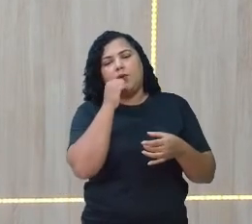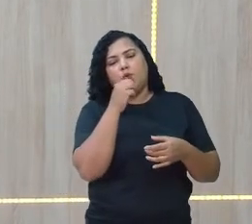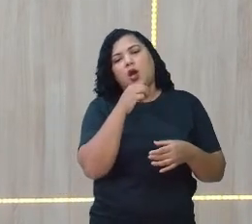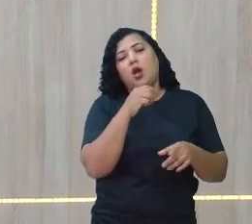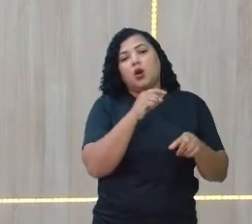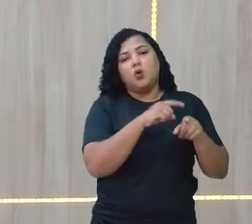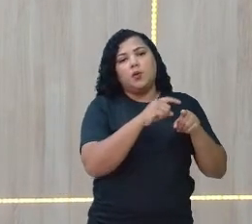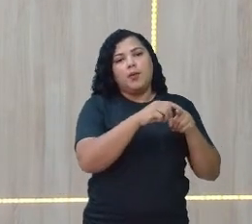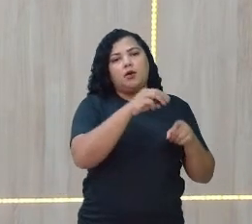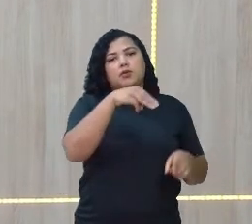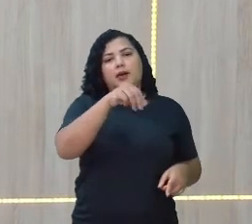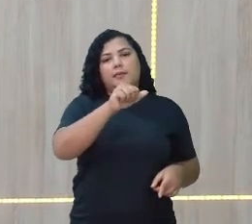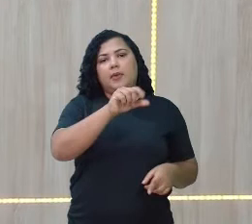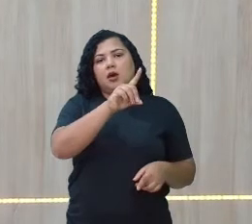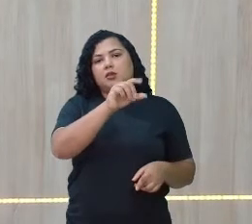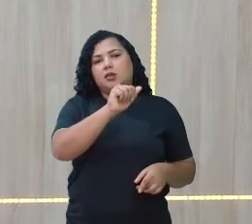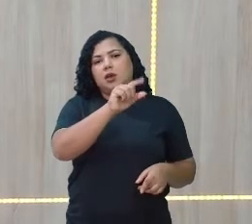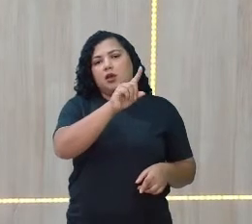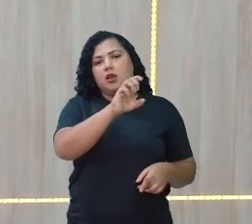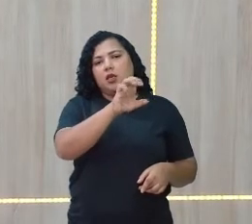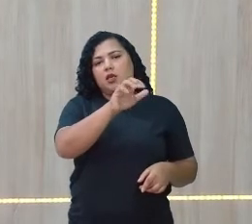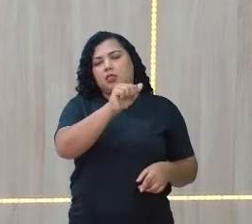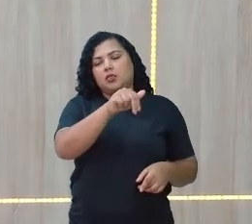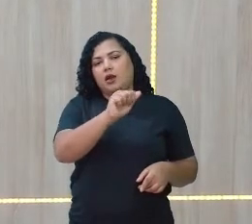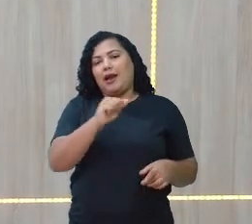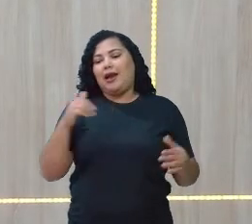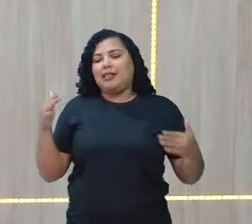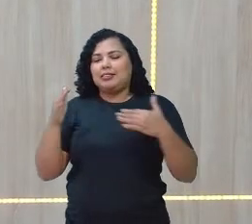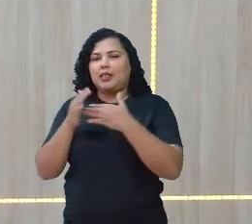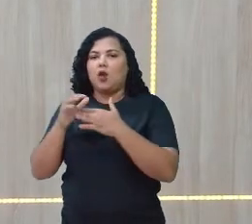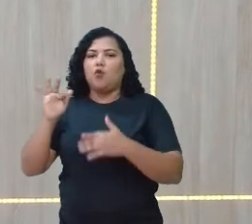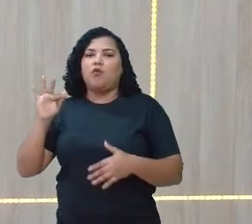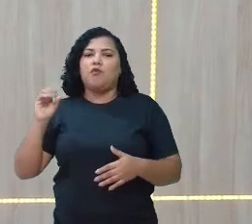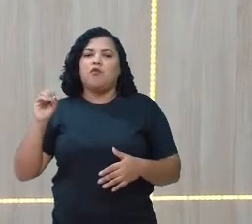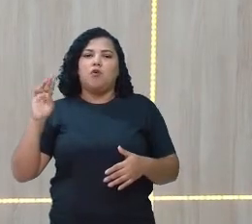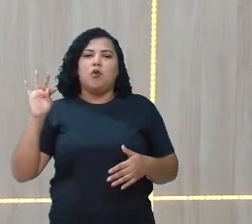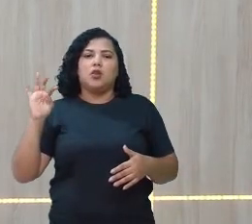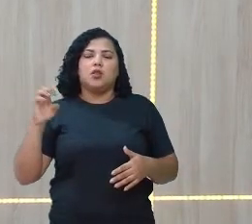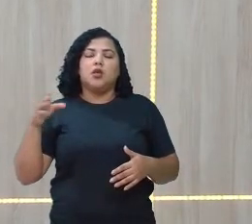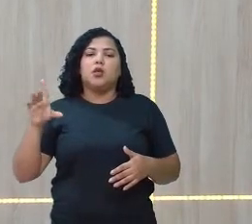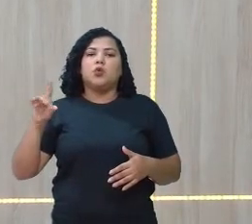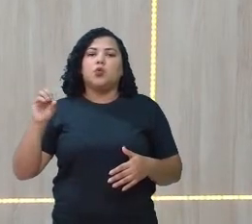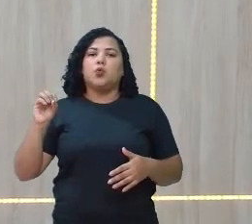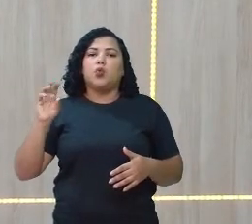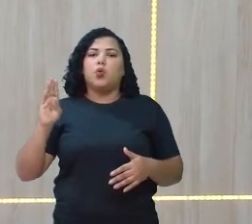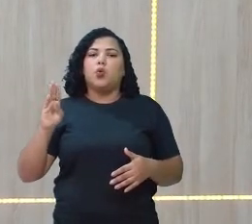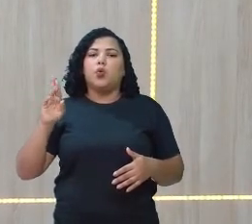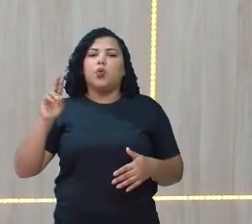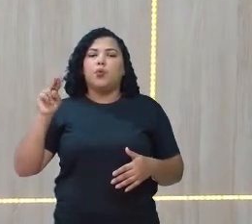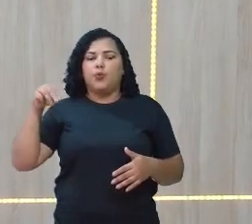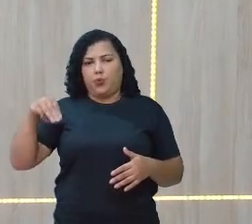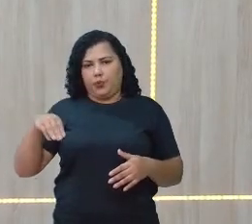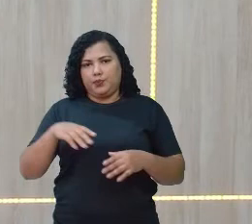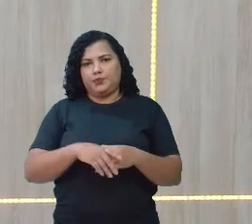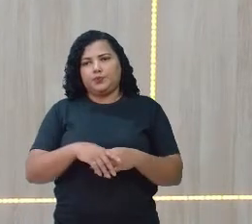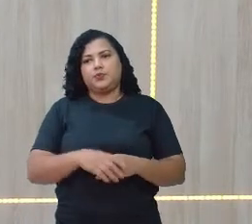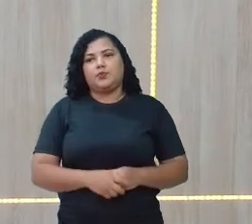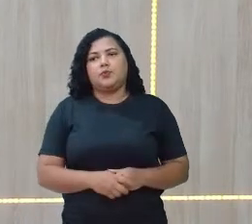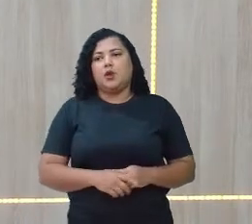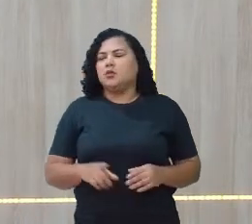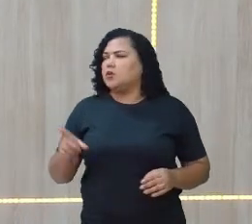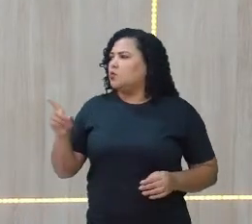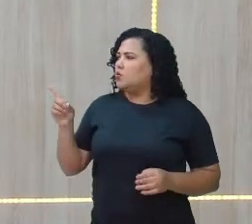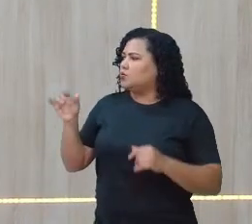Madalena, e aí aos poucos vai crescendo o número de bondes puxados a animal, tá? E eu até coloquei